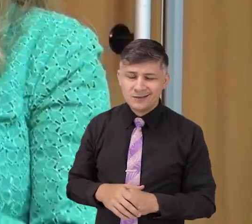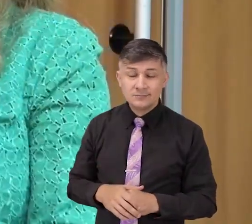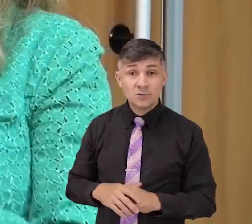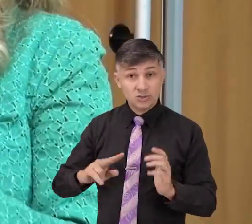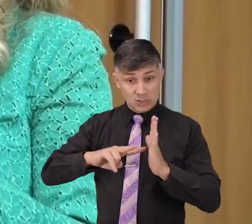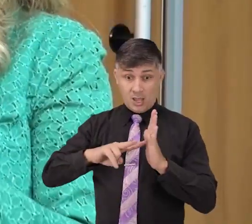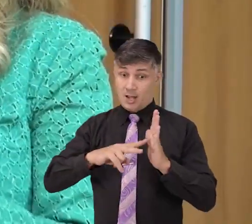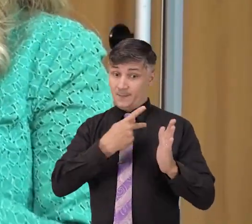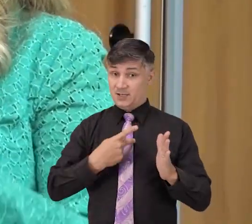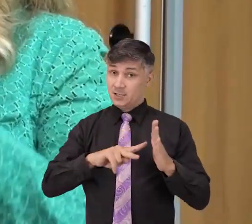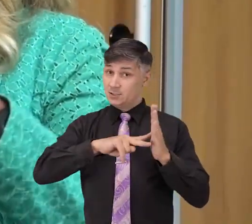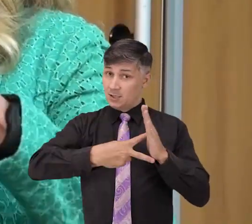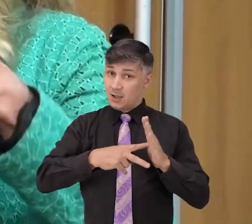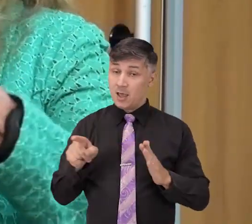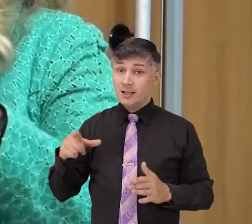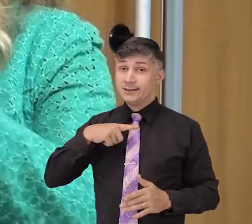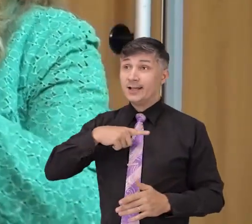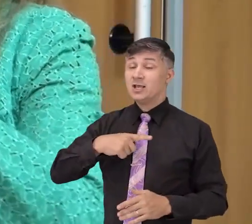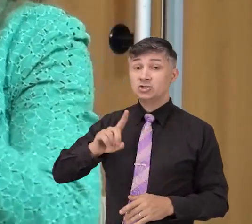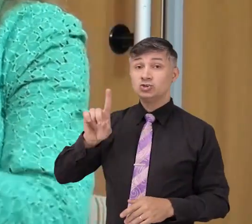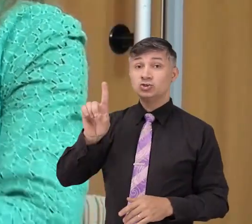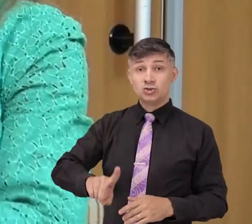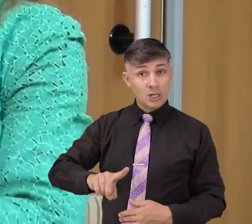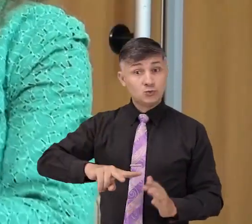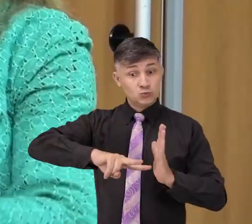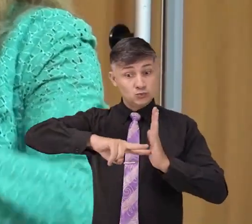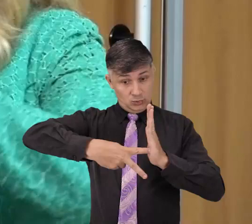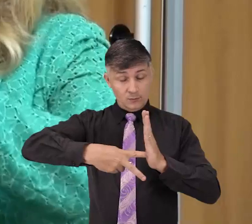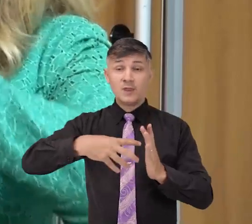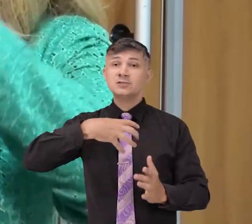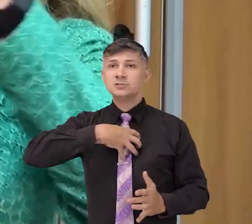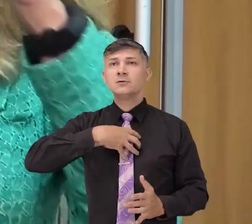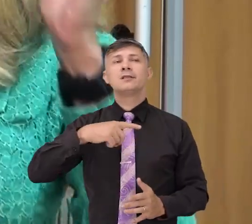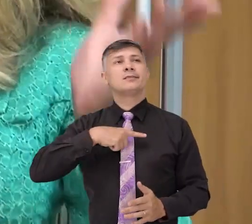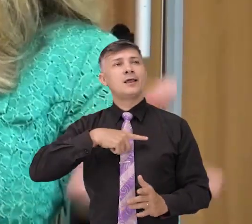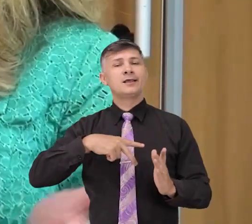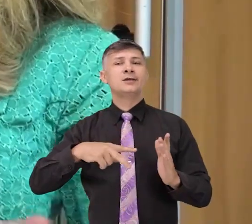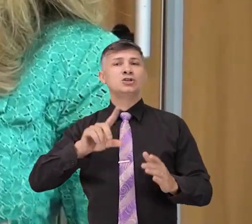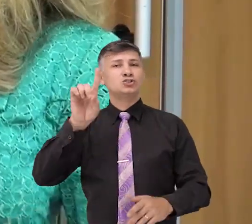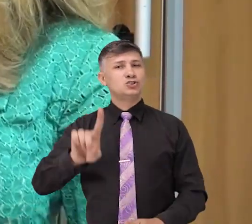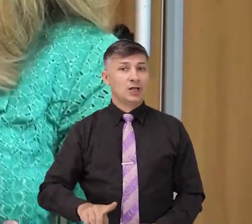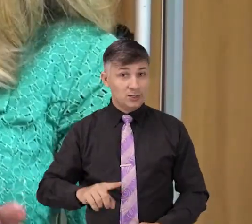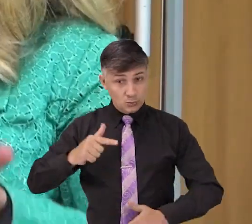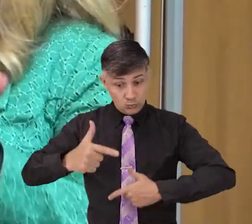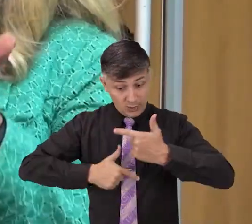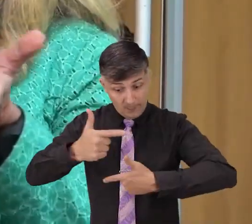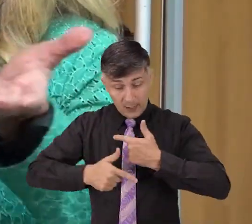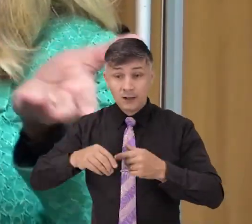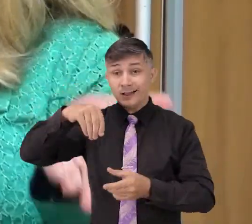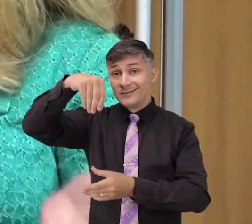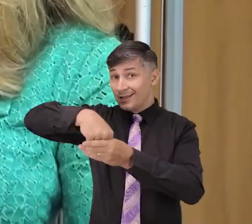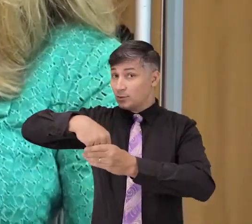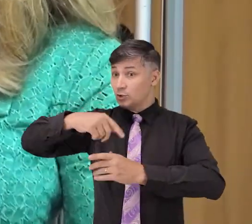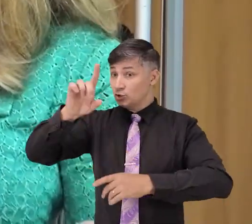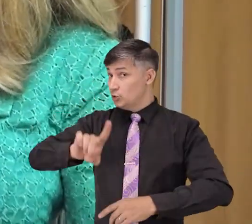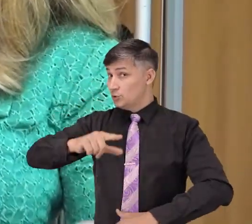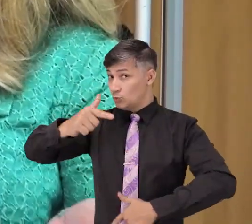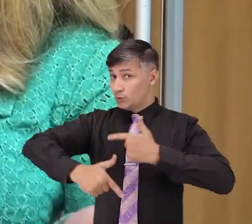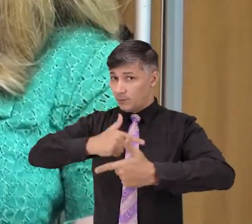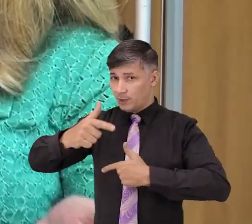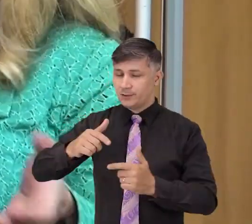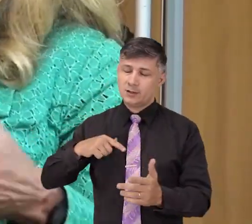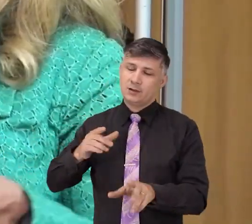gosto por essa atividade, porque você tem hoje o direito sindical. Você tem o direito do trabalho, né? E dentro do direito do